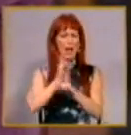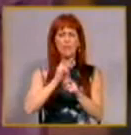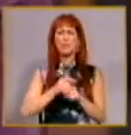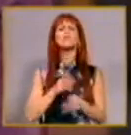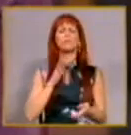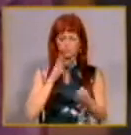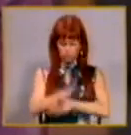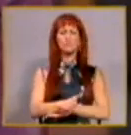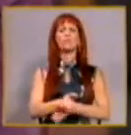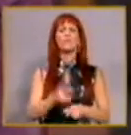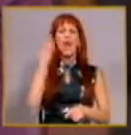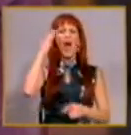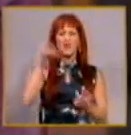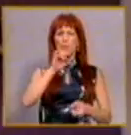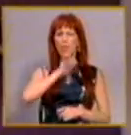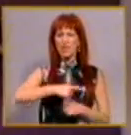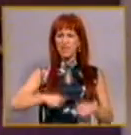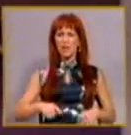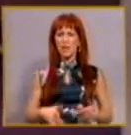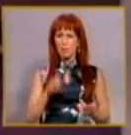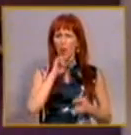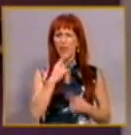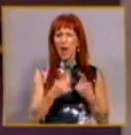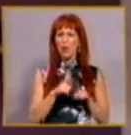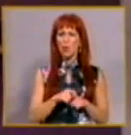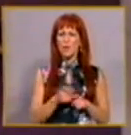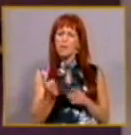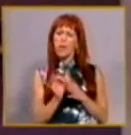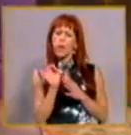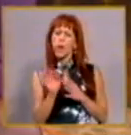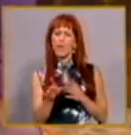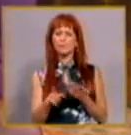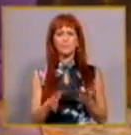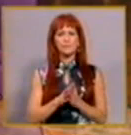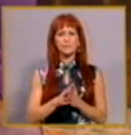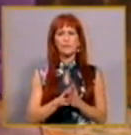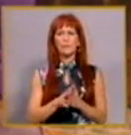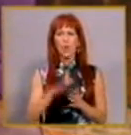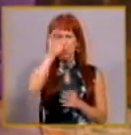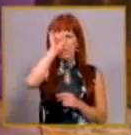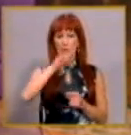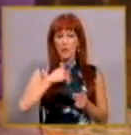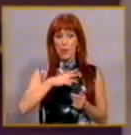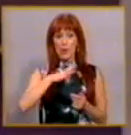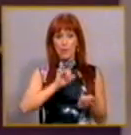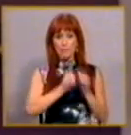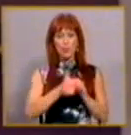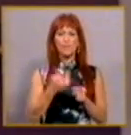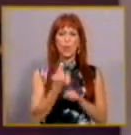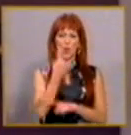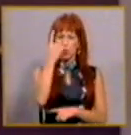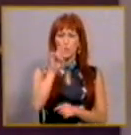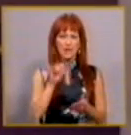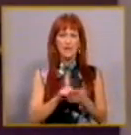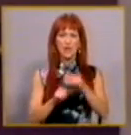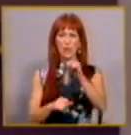vacilar. Acha que desta vez pode ser diferente? Pode haver aí algum ingrediente que faça o Governo mudar? Há aqui uma questão que é